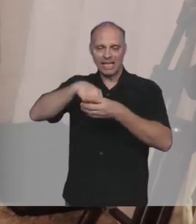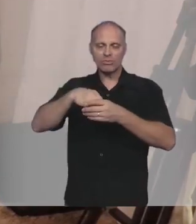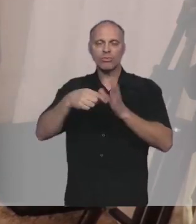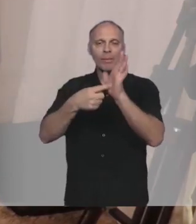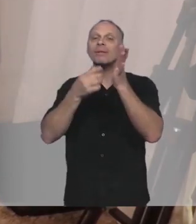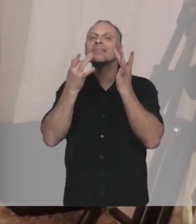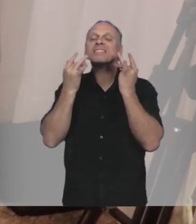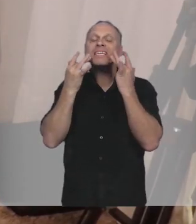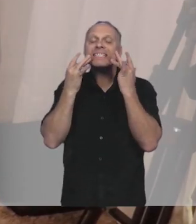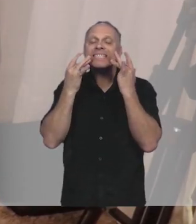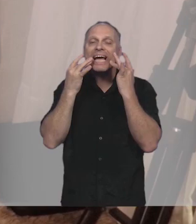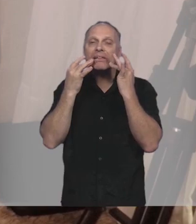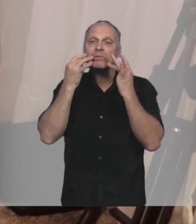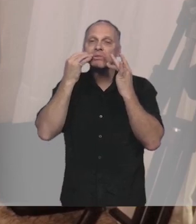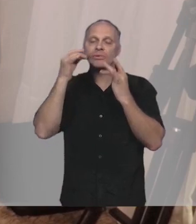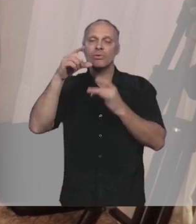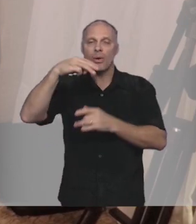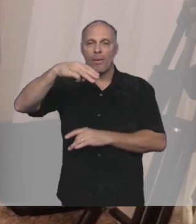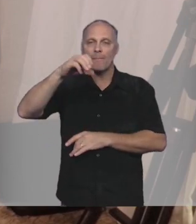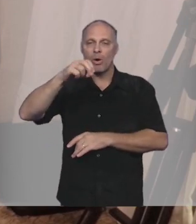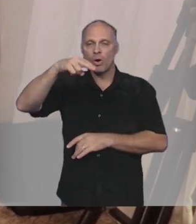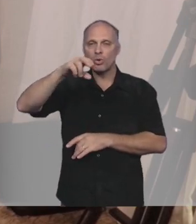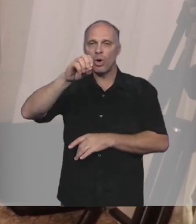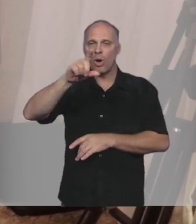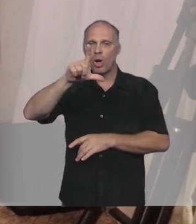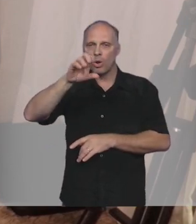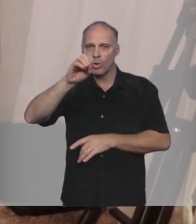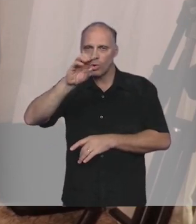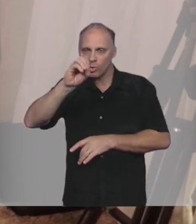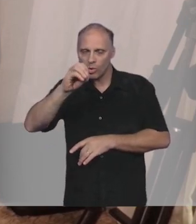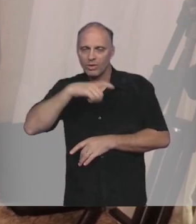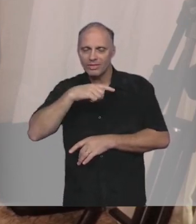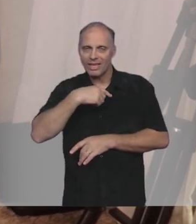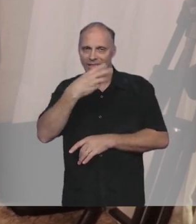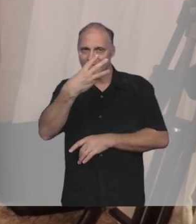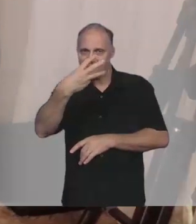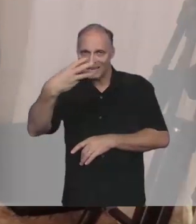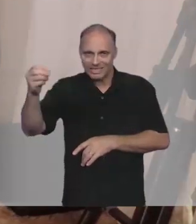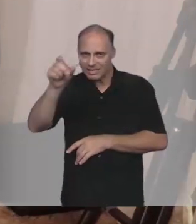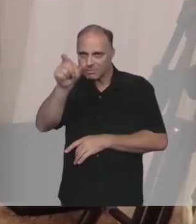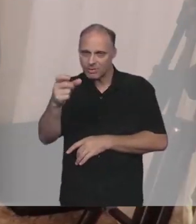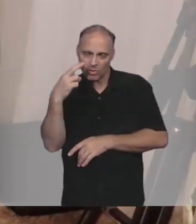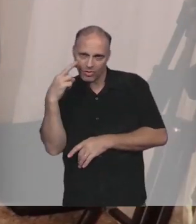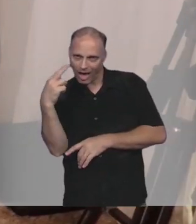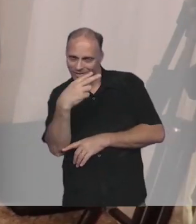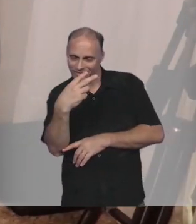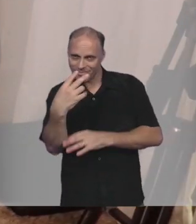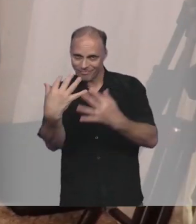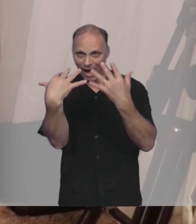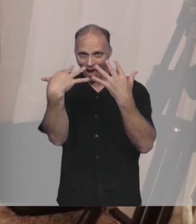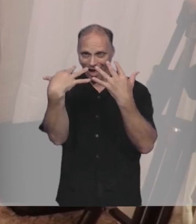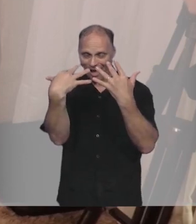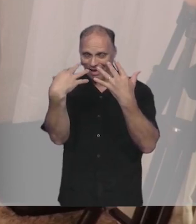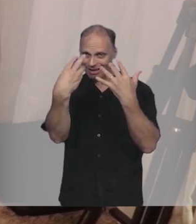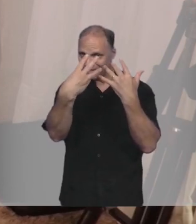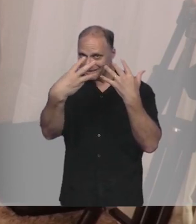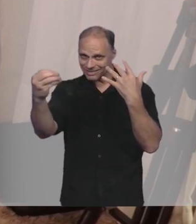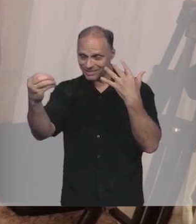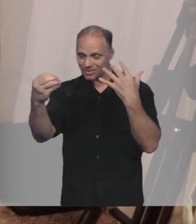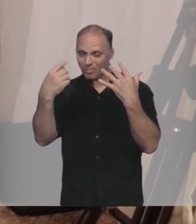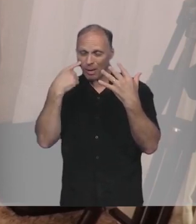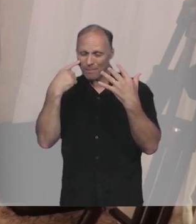teatro, no monólogo tem 300 espectadores, tu pode pensar que tem uma